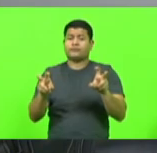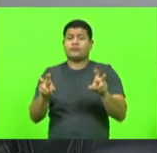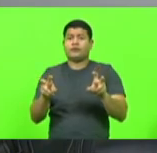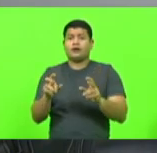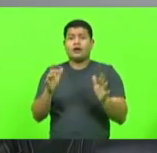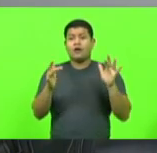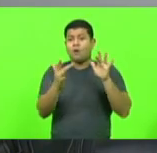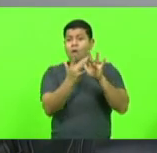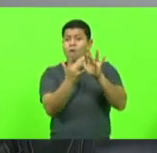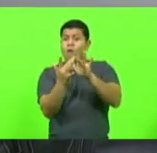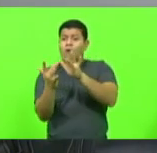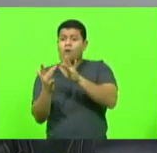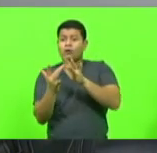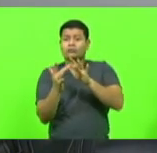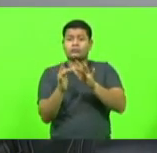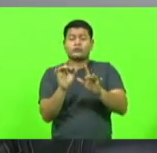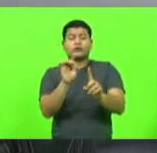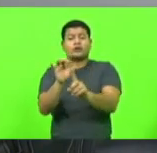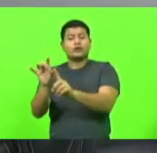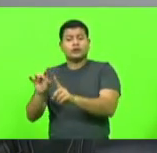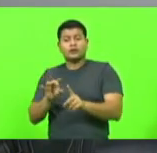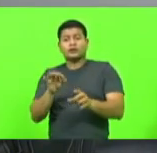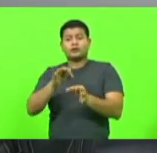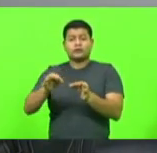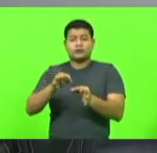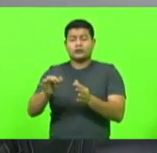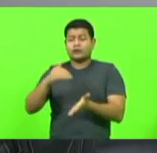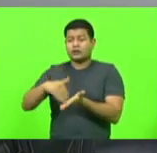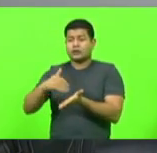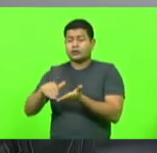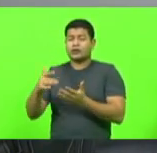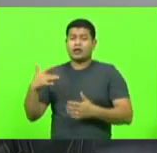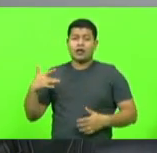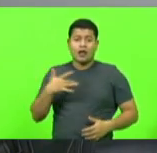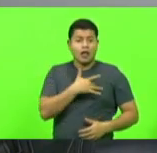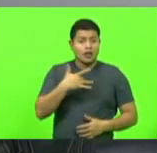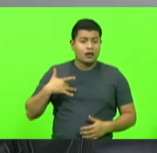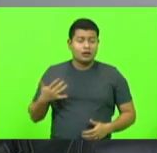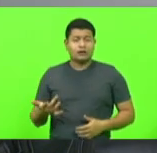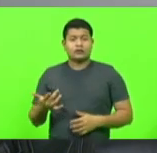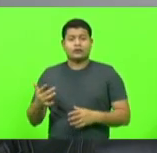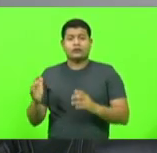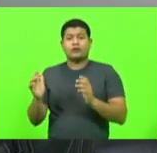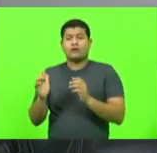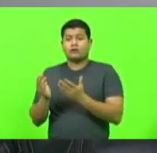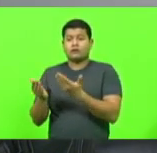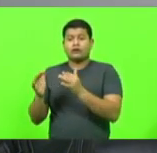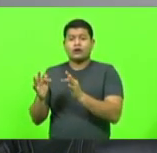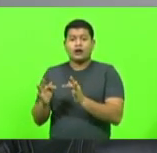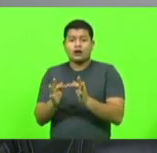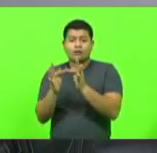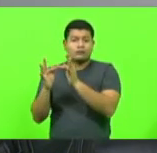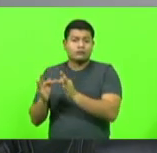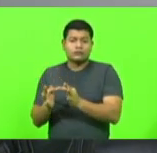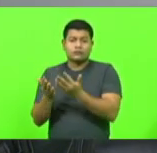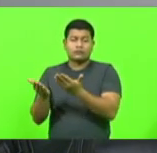com as entidades, né, com a Secretaria de Saúde, com a Fundação, para que a gente